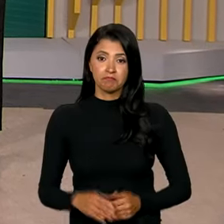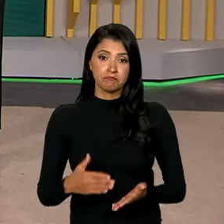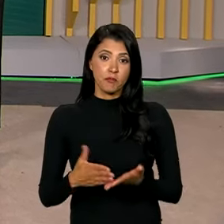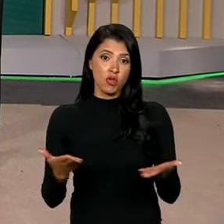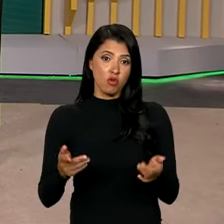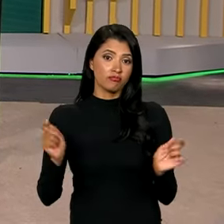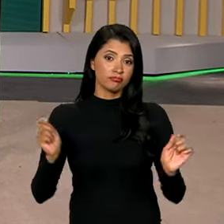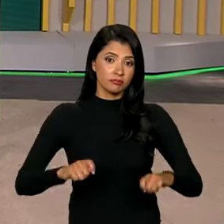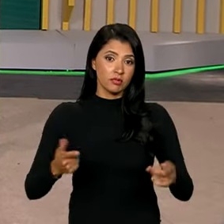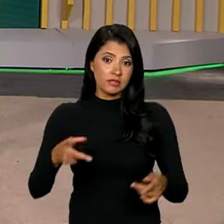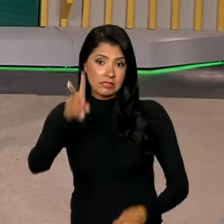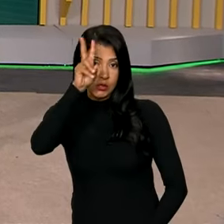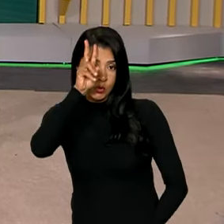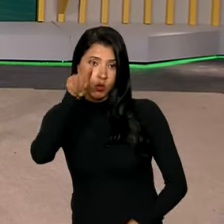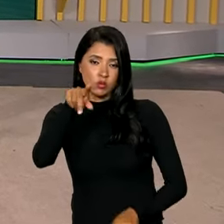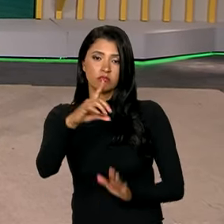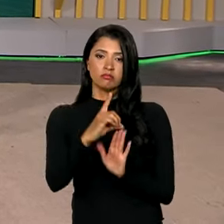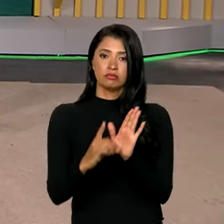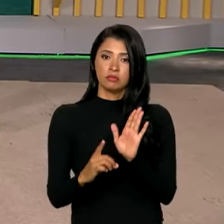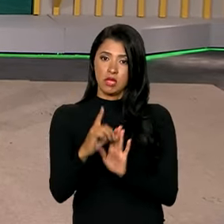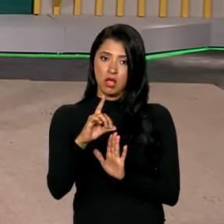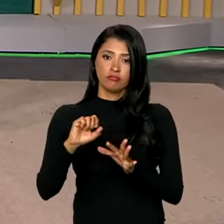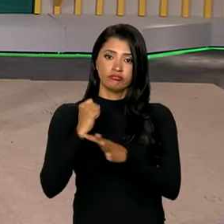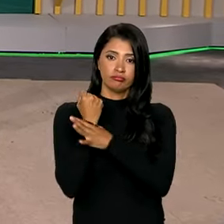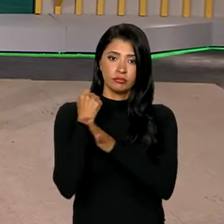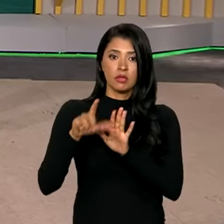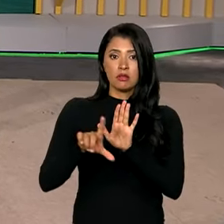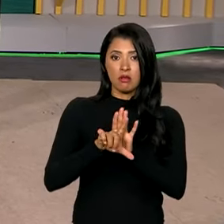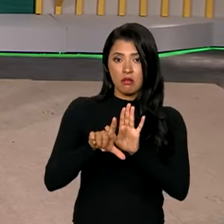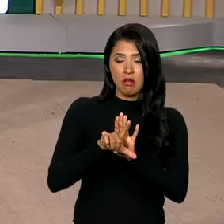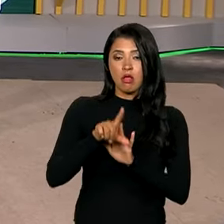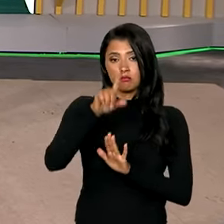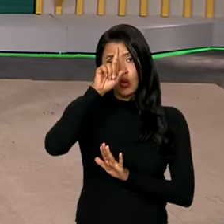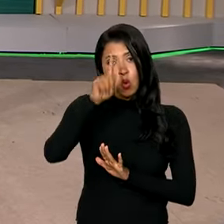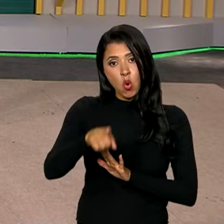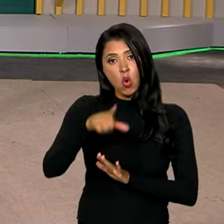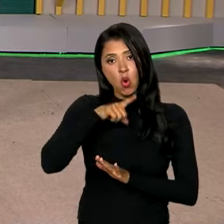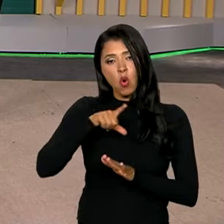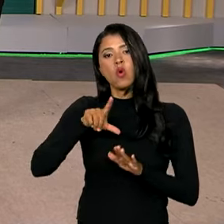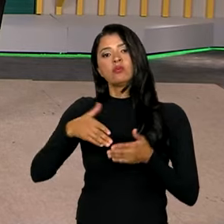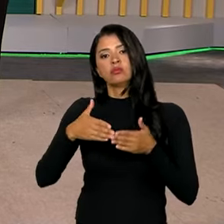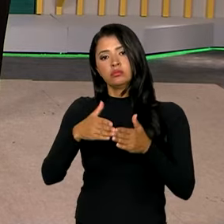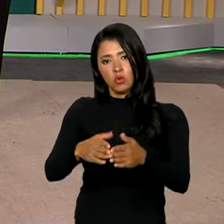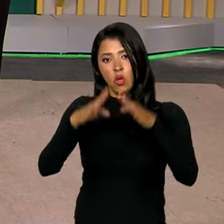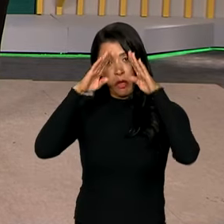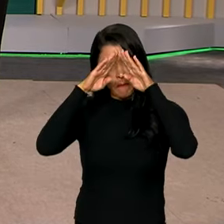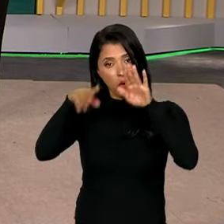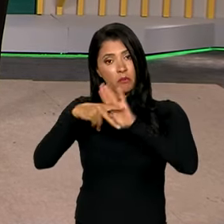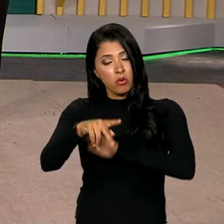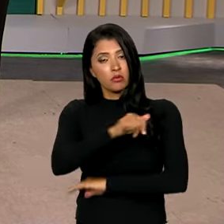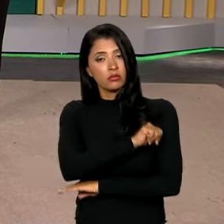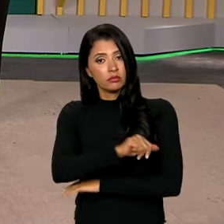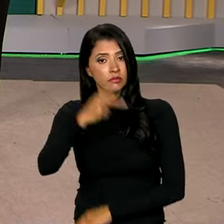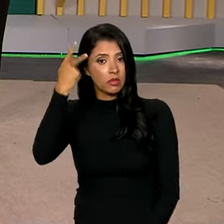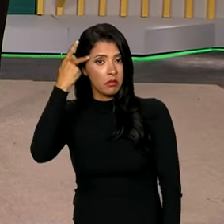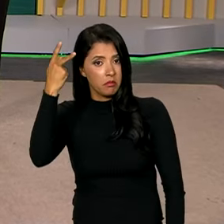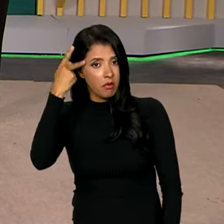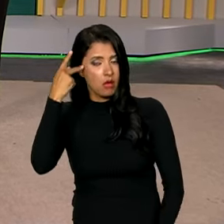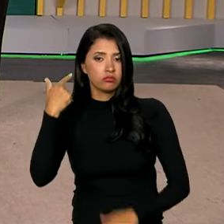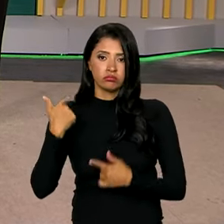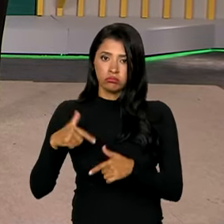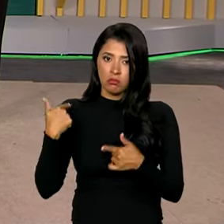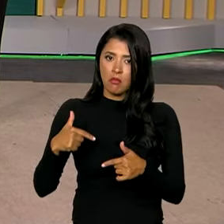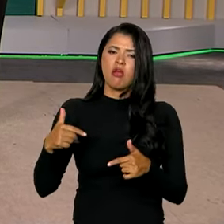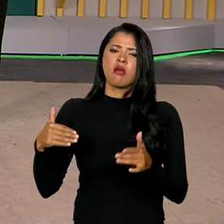Começou a valer nesta segunda-feira o decreto de garantia da lei e da ordem em portos e aeroportos do Rio de Janeiro e São Paulo. A operação